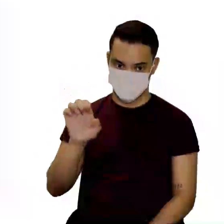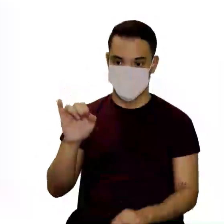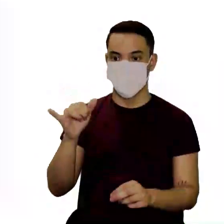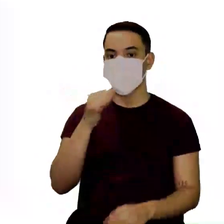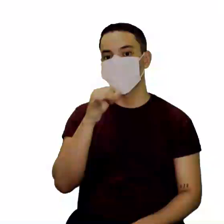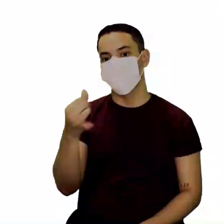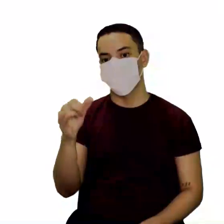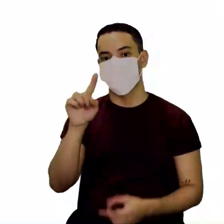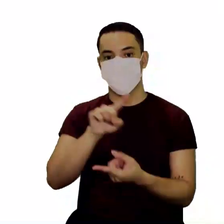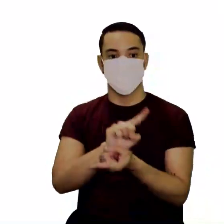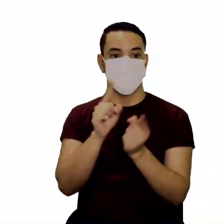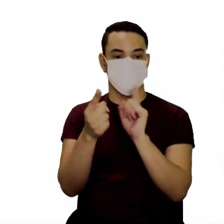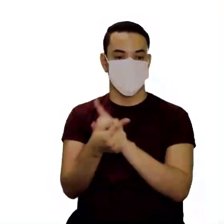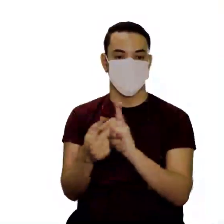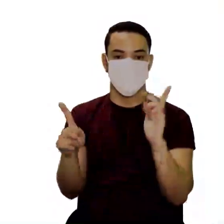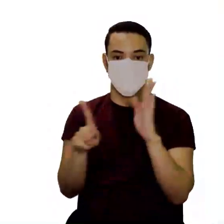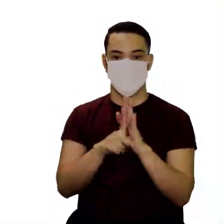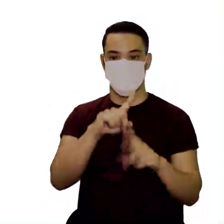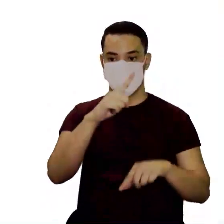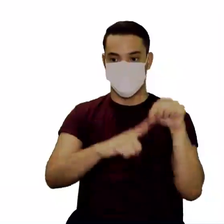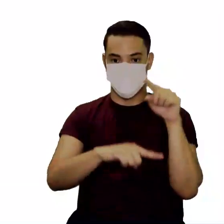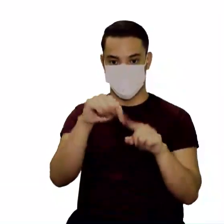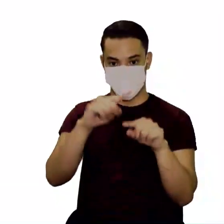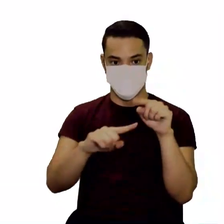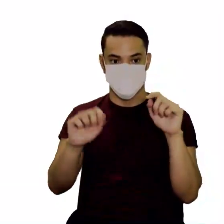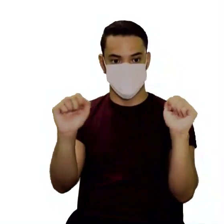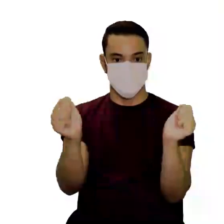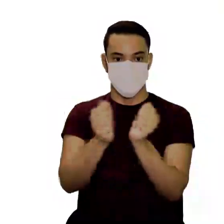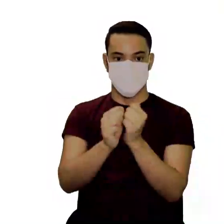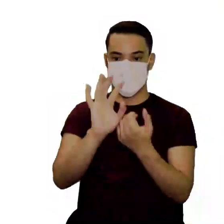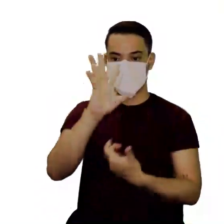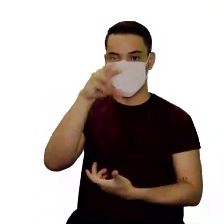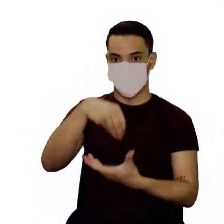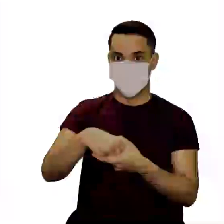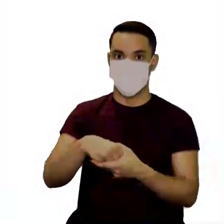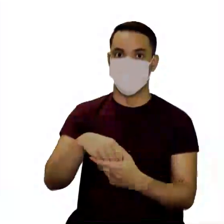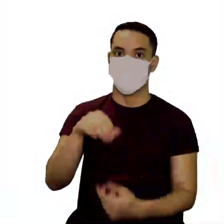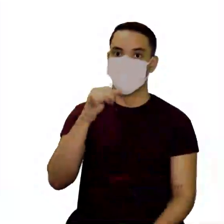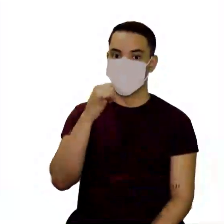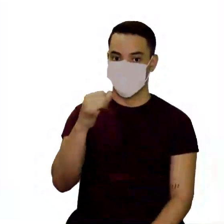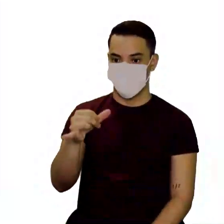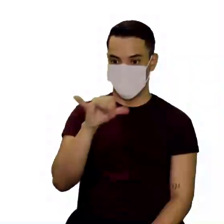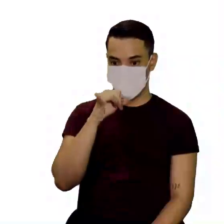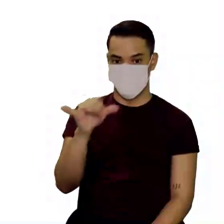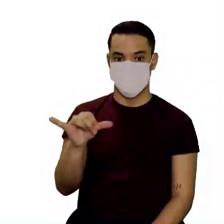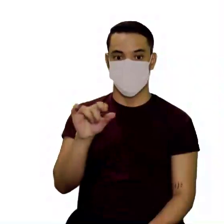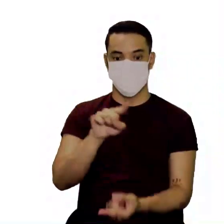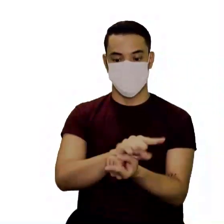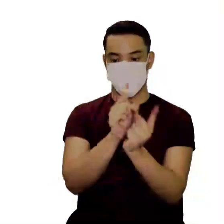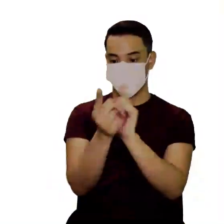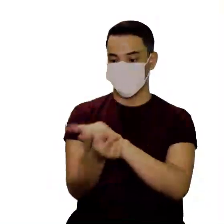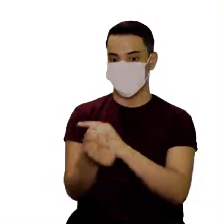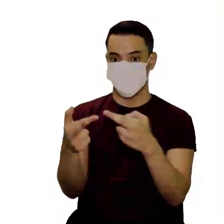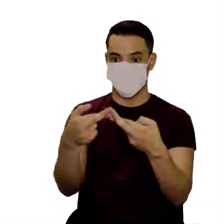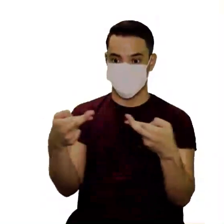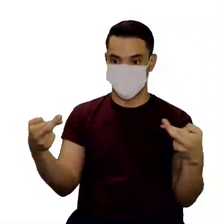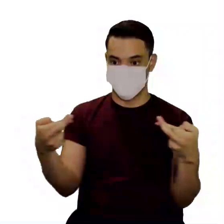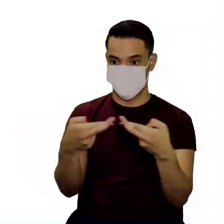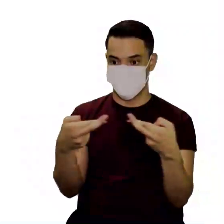oposição de um material ao fluxo de corrente elétrica, né? Então ele vai se opor. Quanto mais baixa